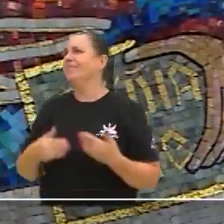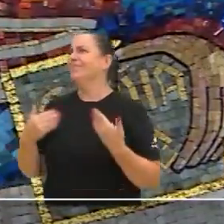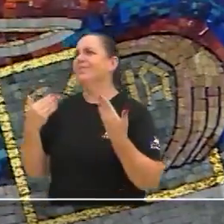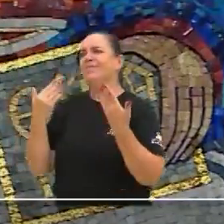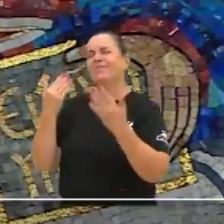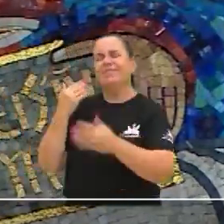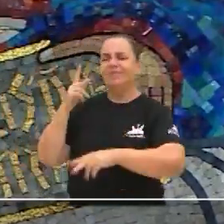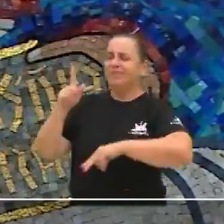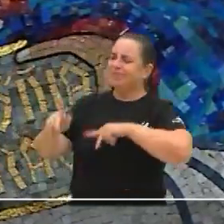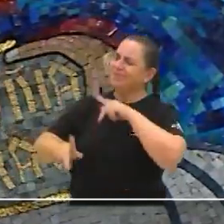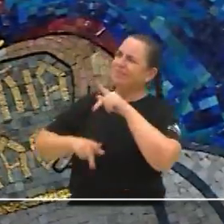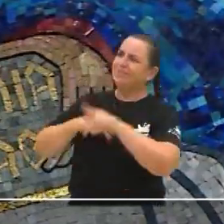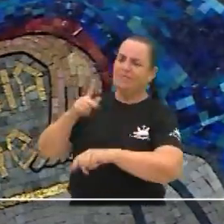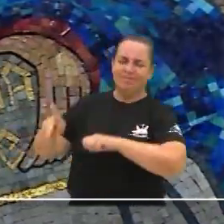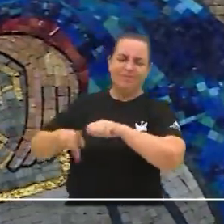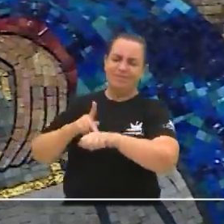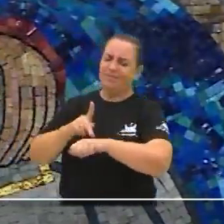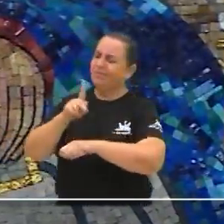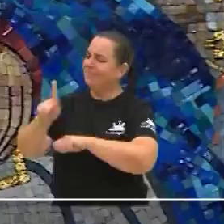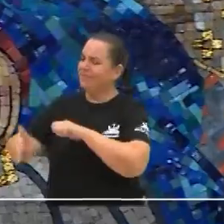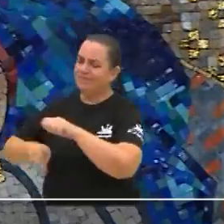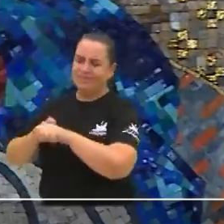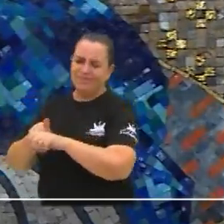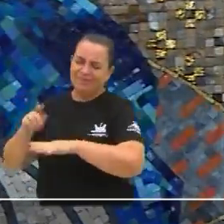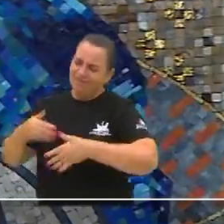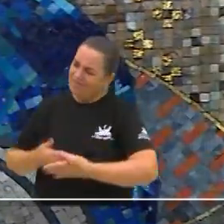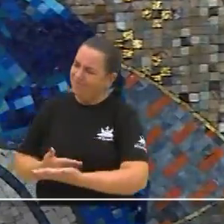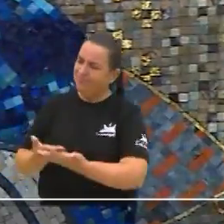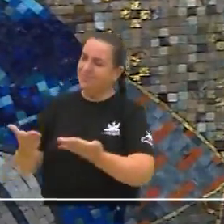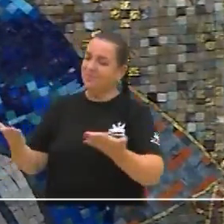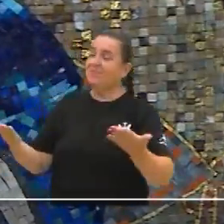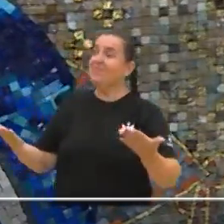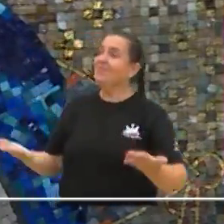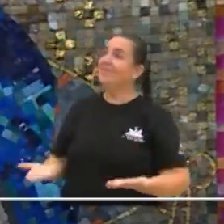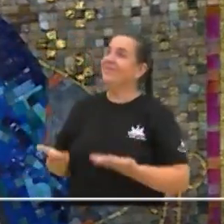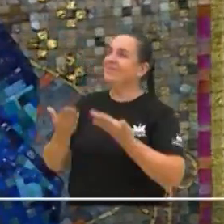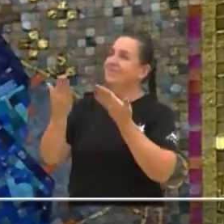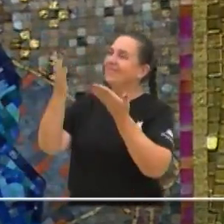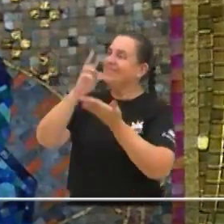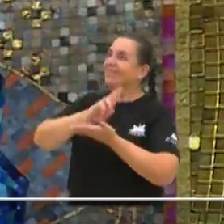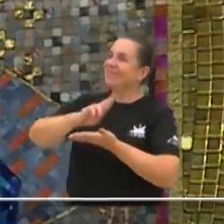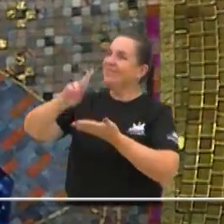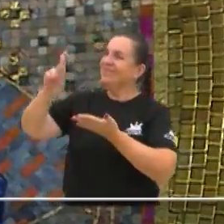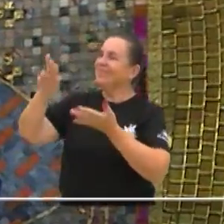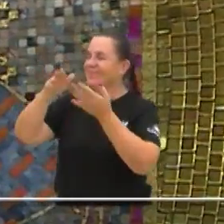As nações de toda a terra